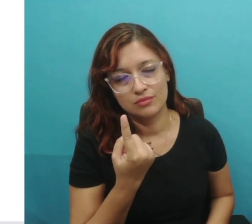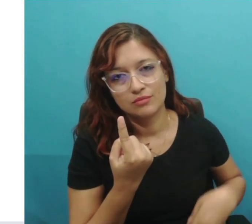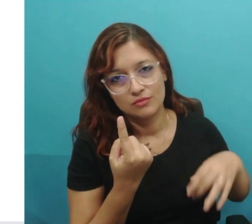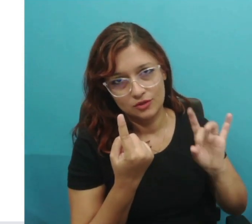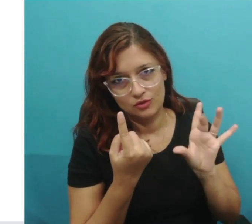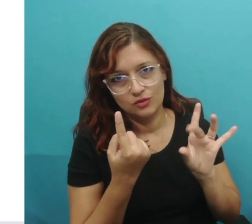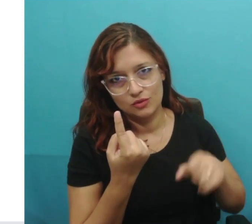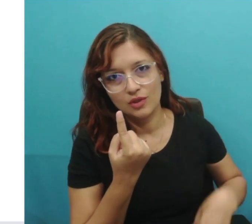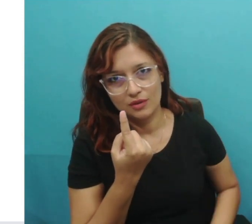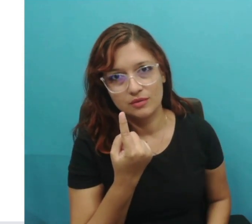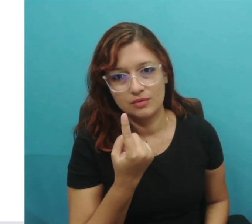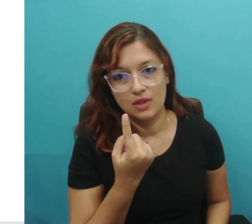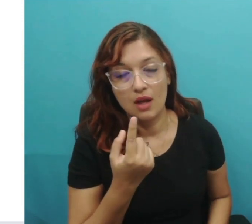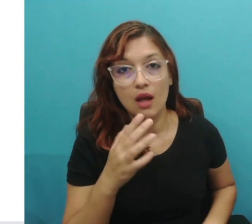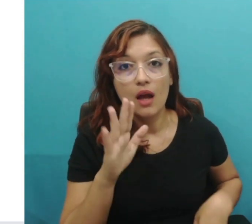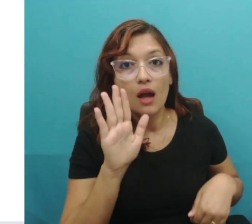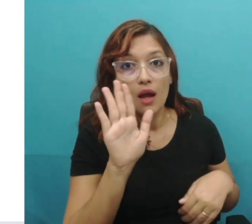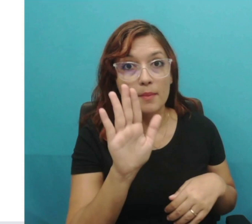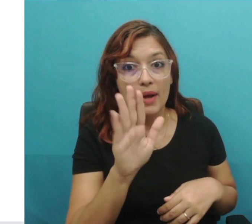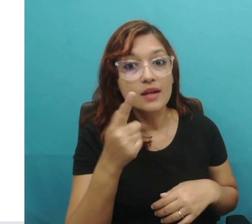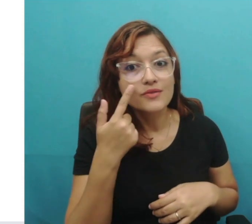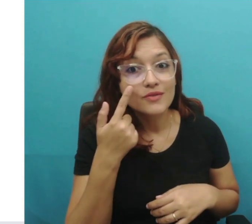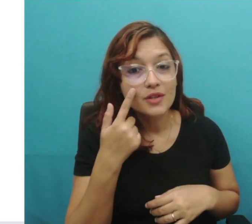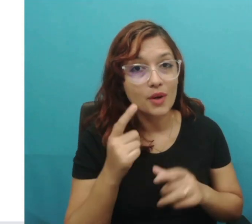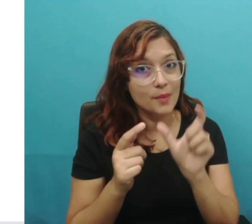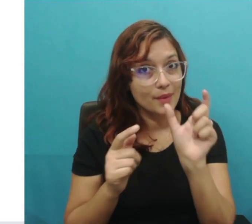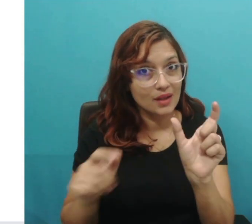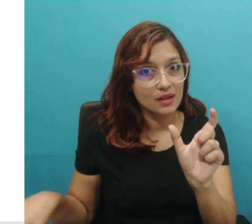Que significa que eu só tenho uma.